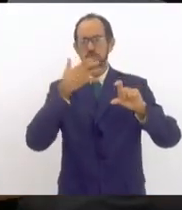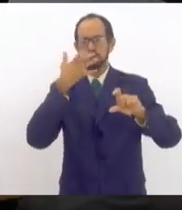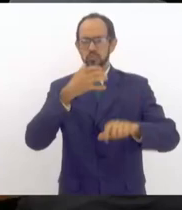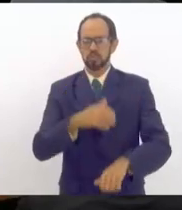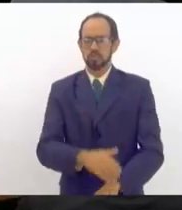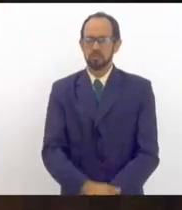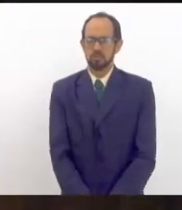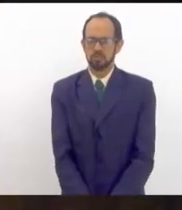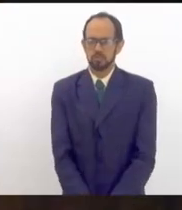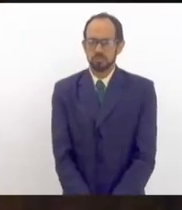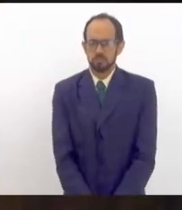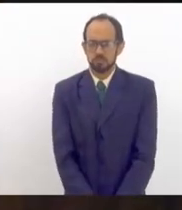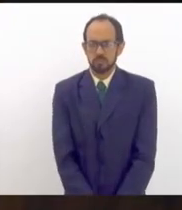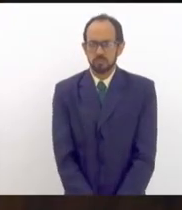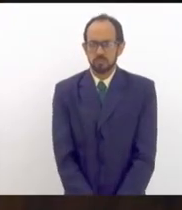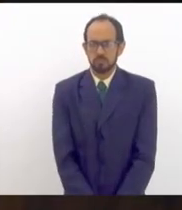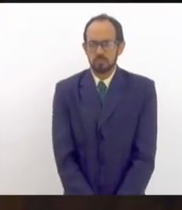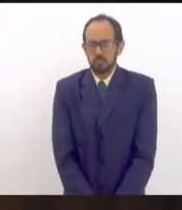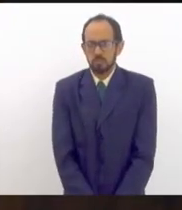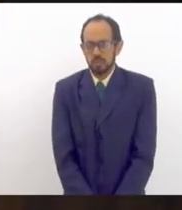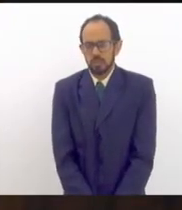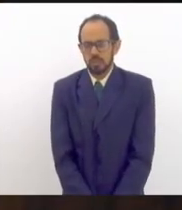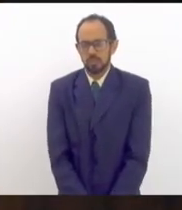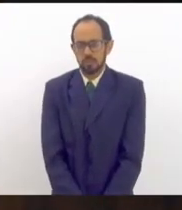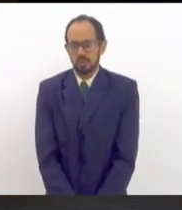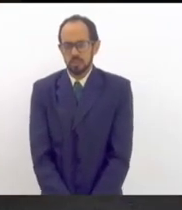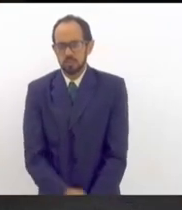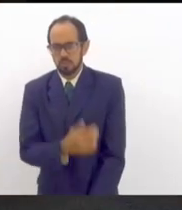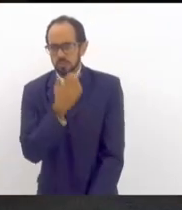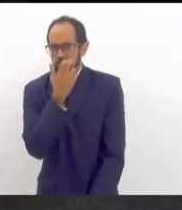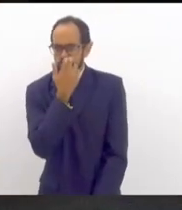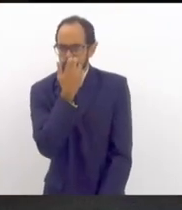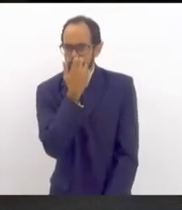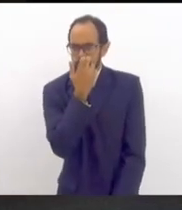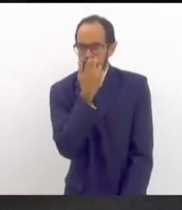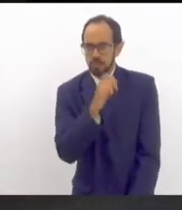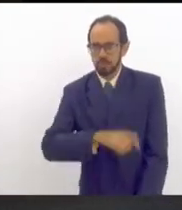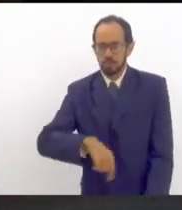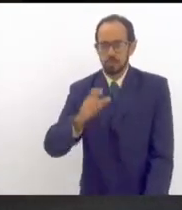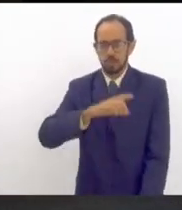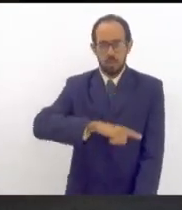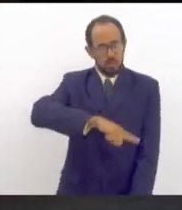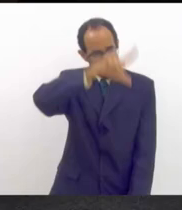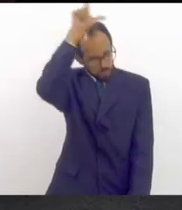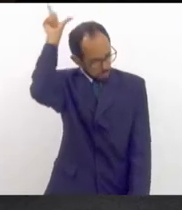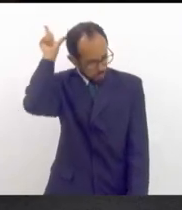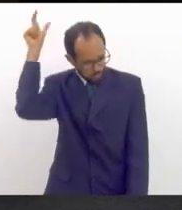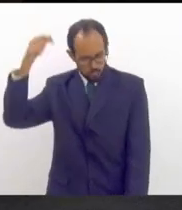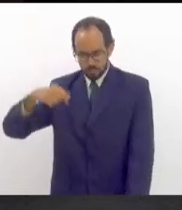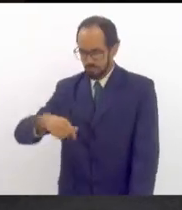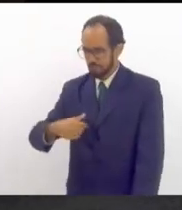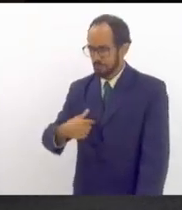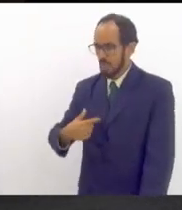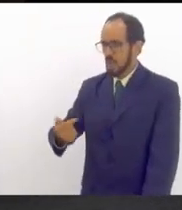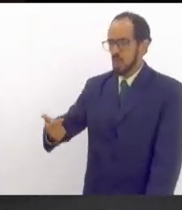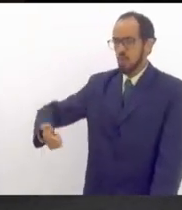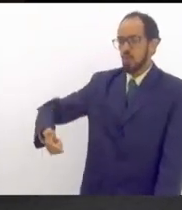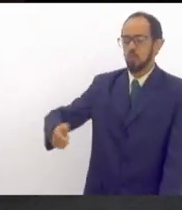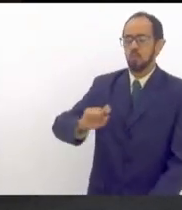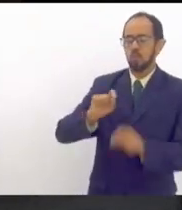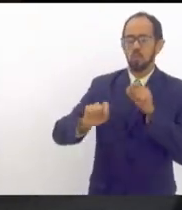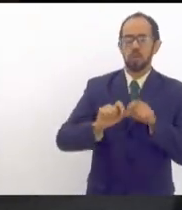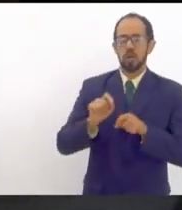Deputado Luiz Paulo eu sou defensor la tese e